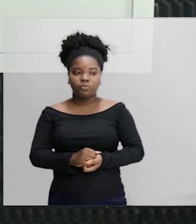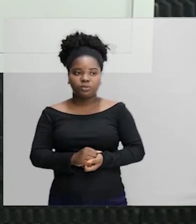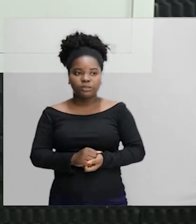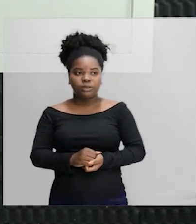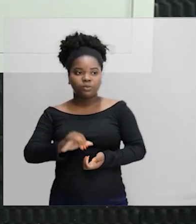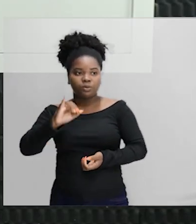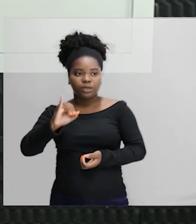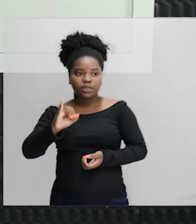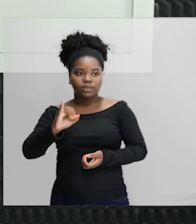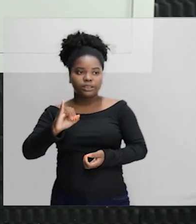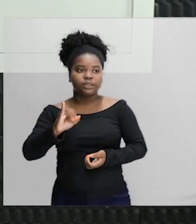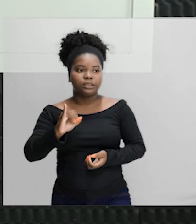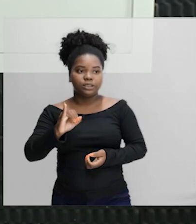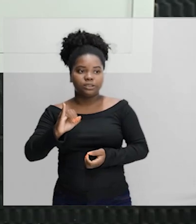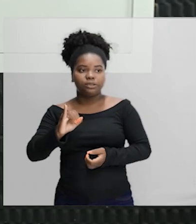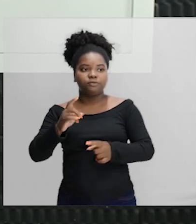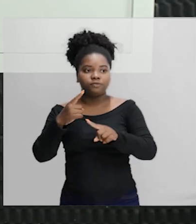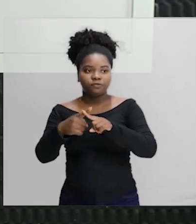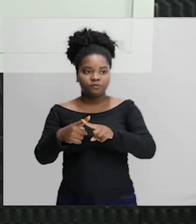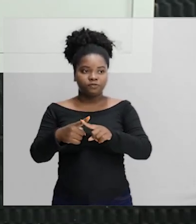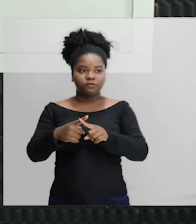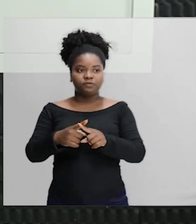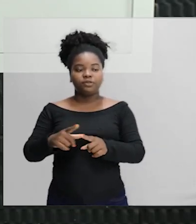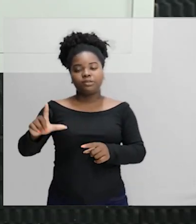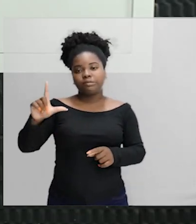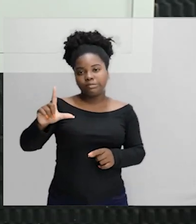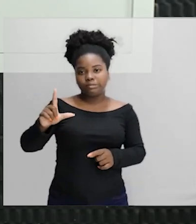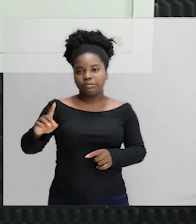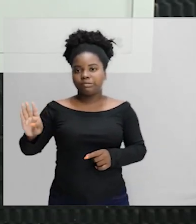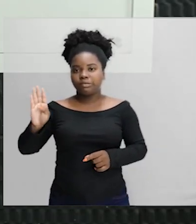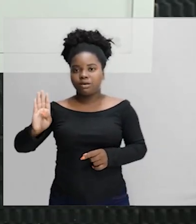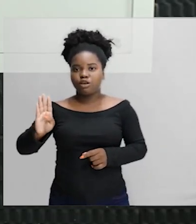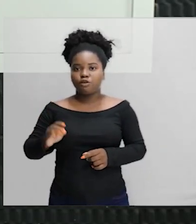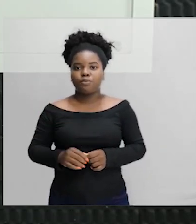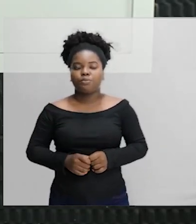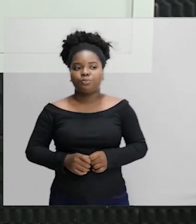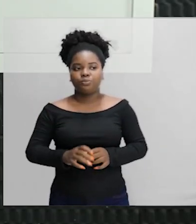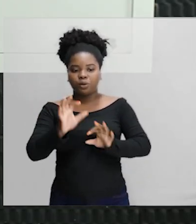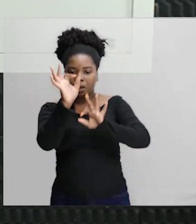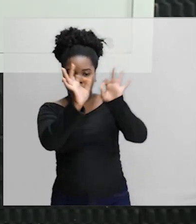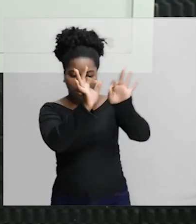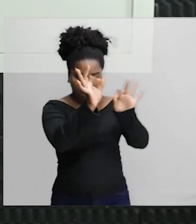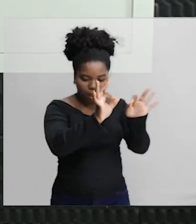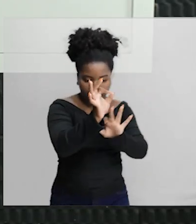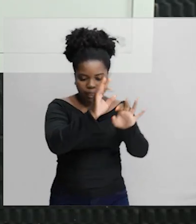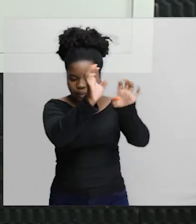corrente, comprimento, campo. Arrumando, né?